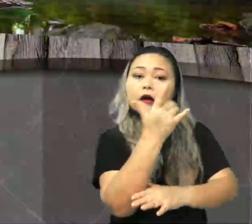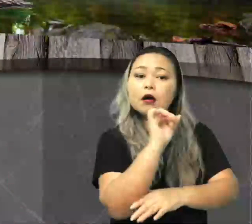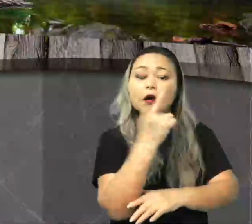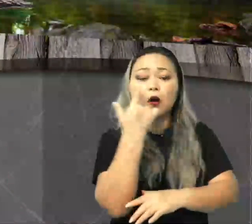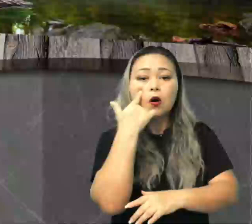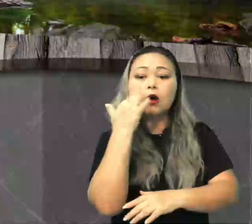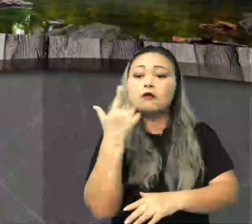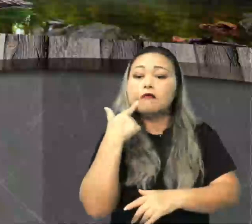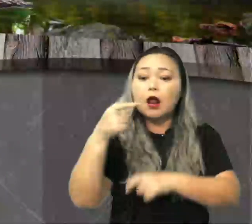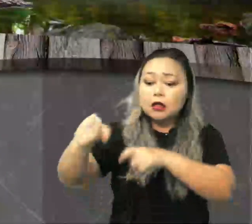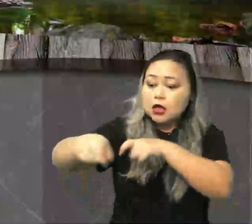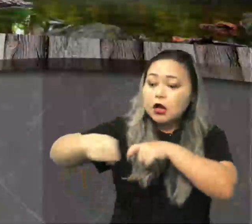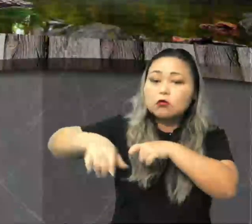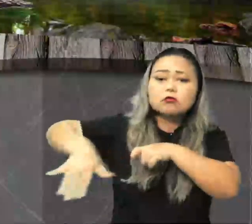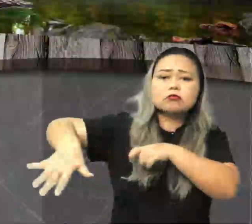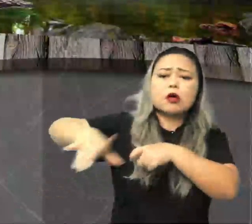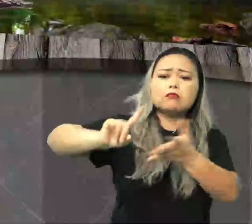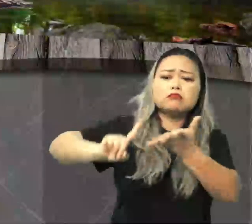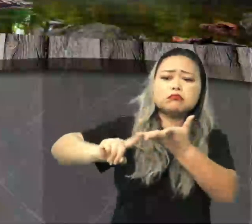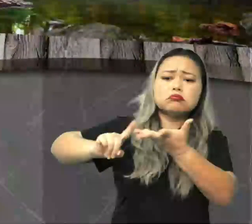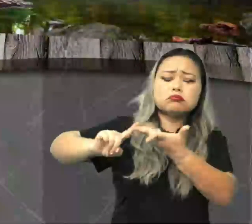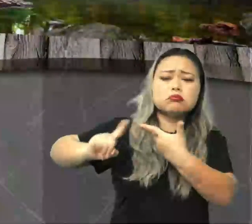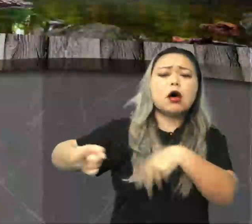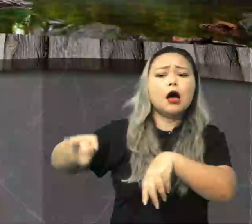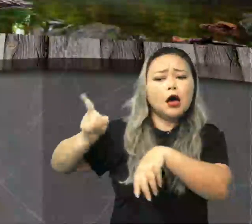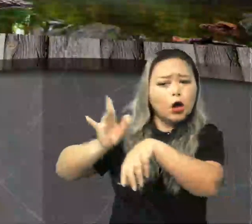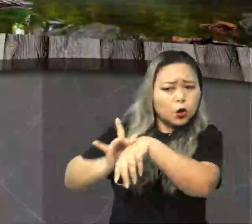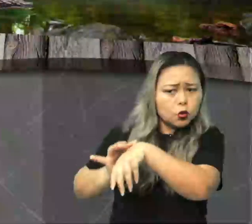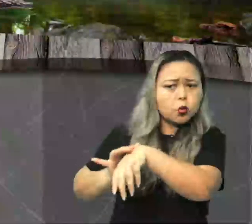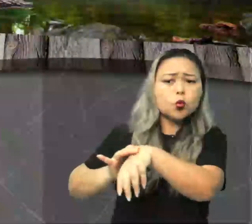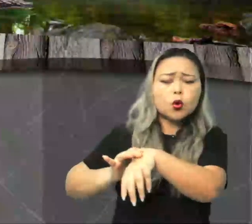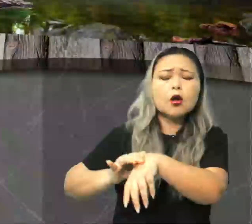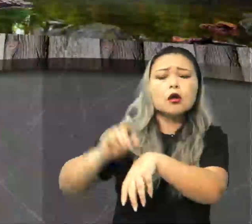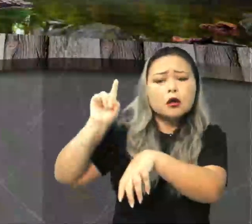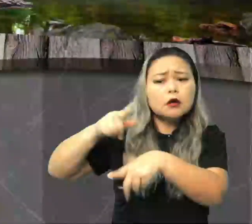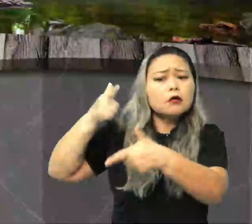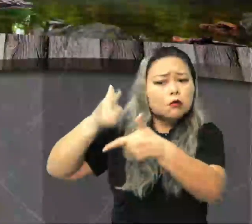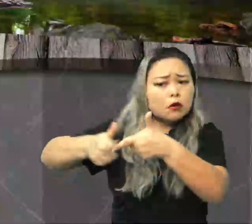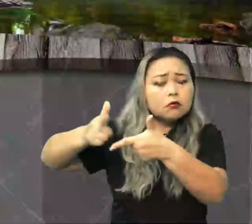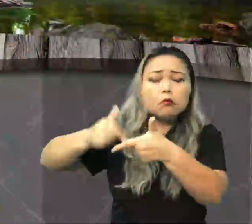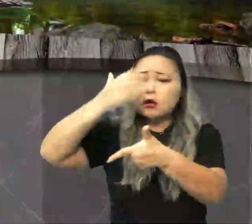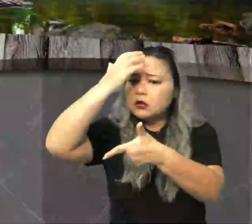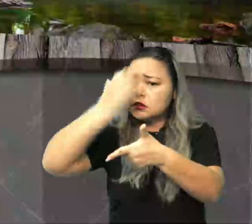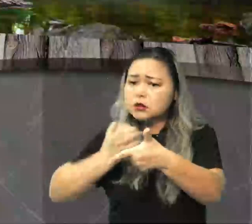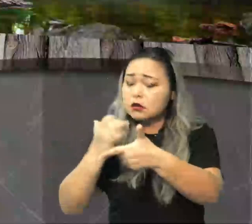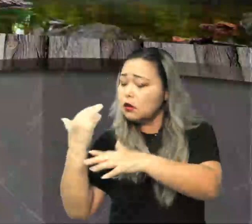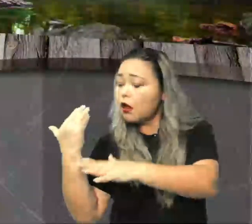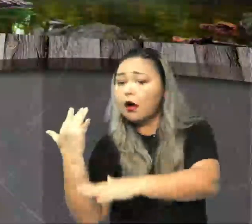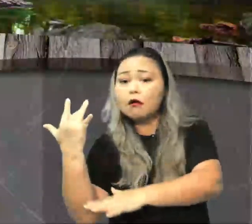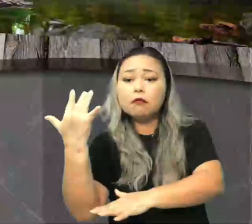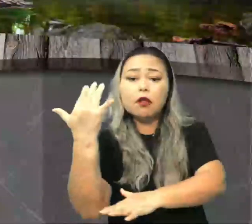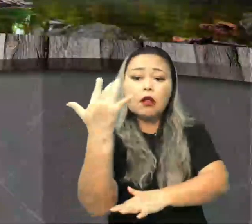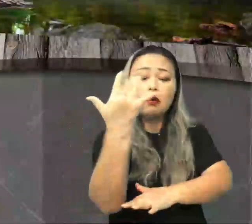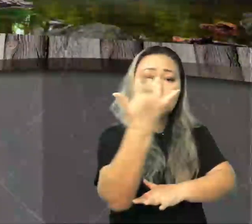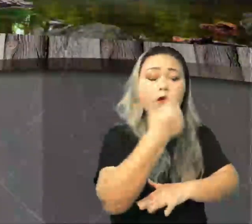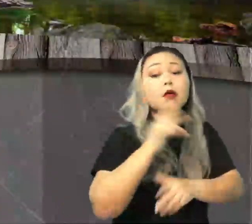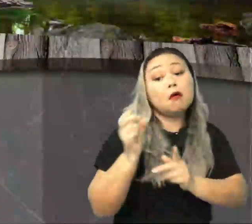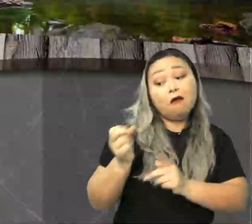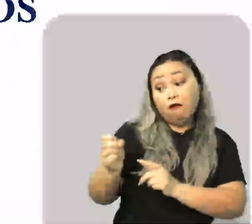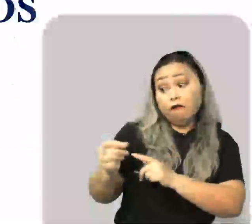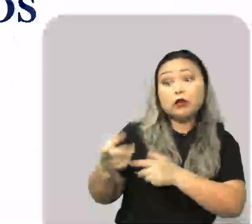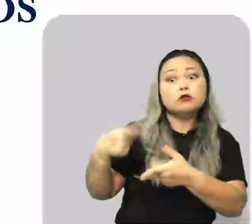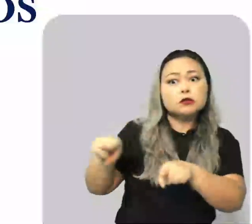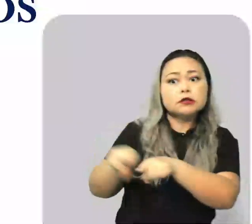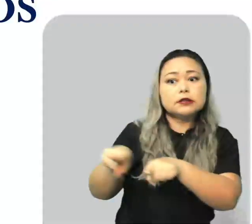de agricultura, a gente tem várias aí doenças que podem causar aí problemas seríssimos nas plantações, tá? Causados por vírus